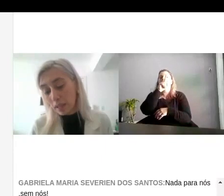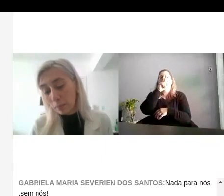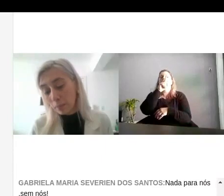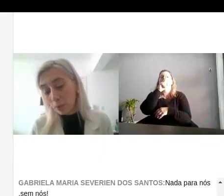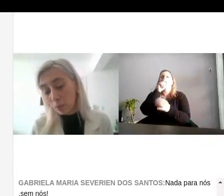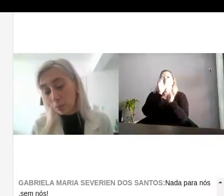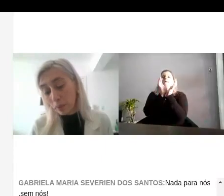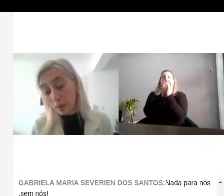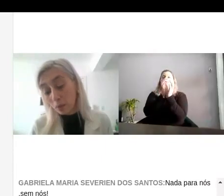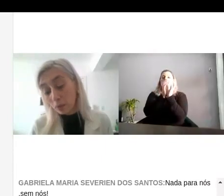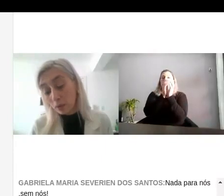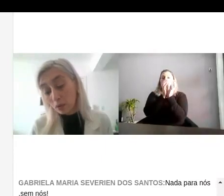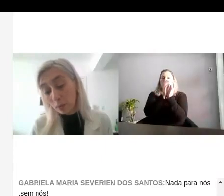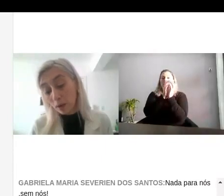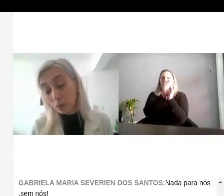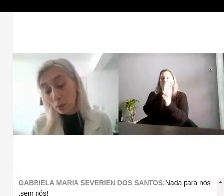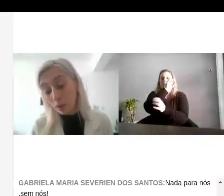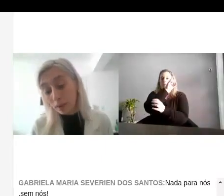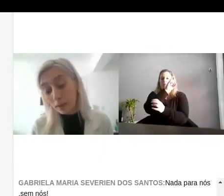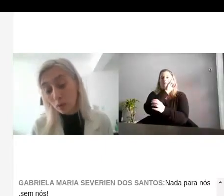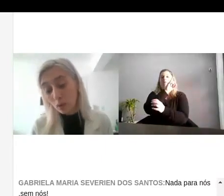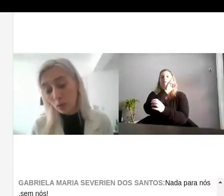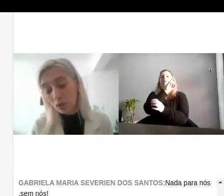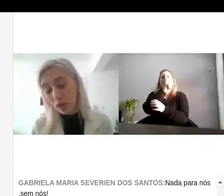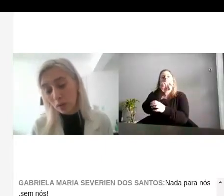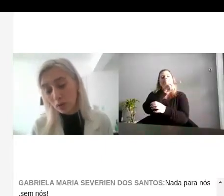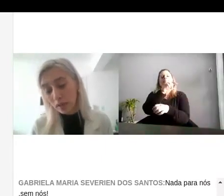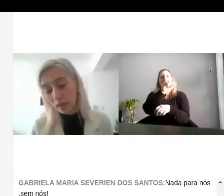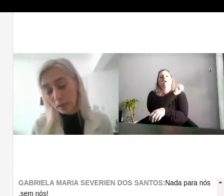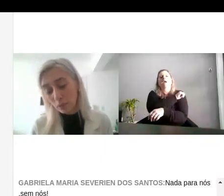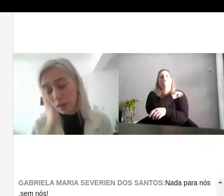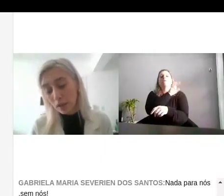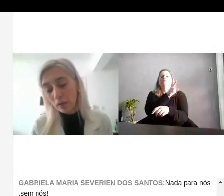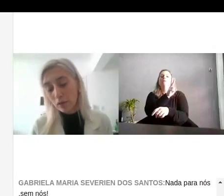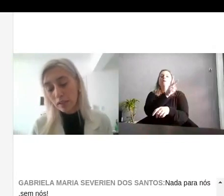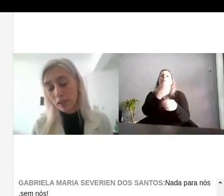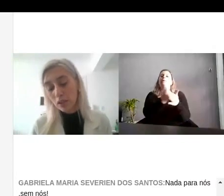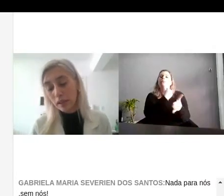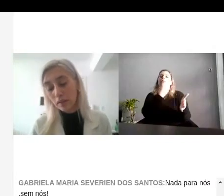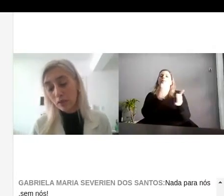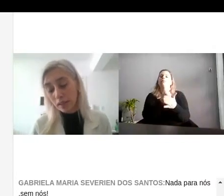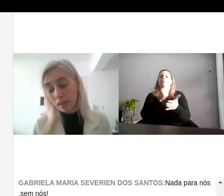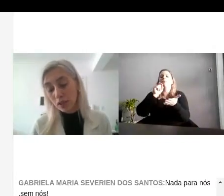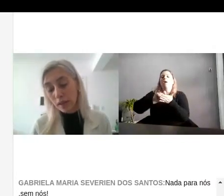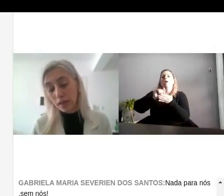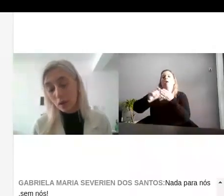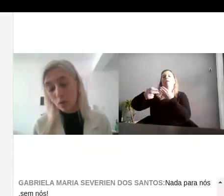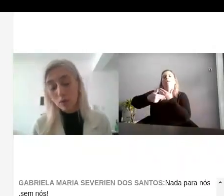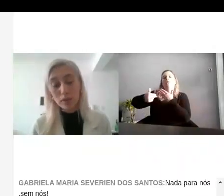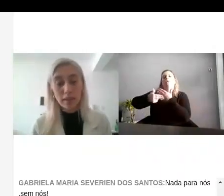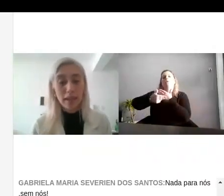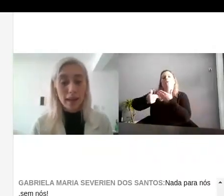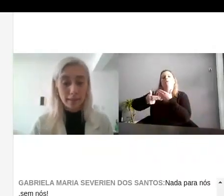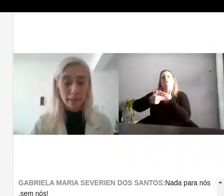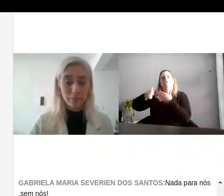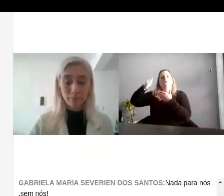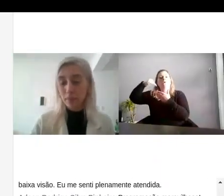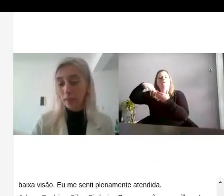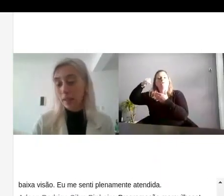sempre perguntam sobre autores e cursos de audiodescrição. Você indicaria alguns?